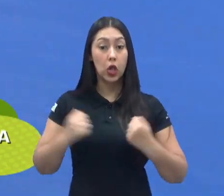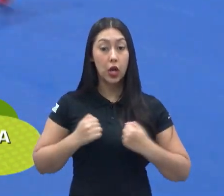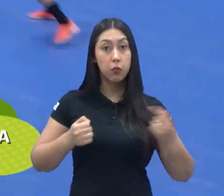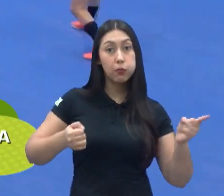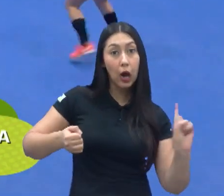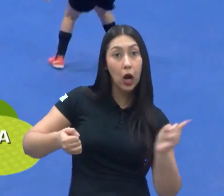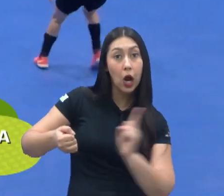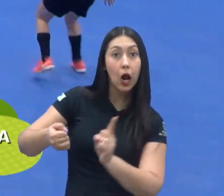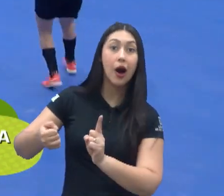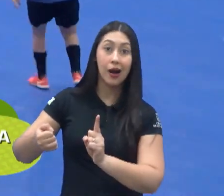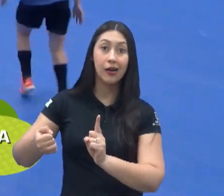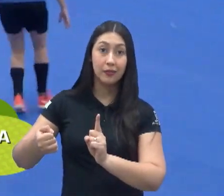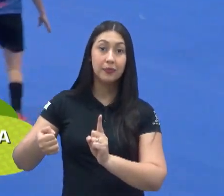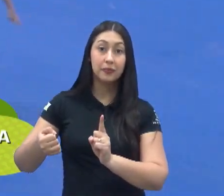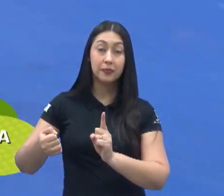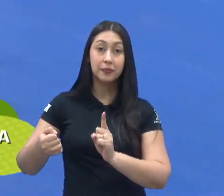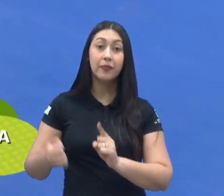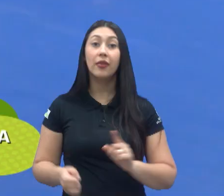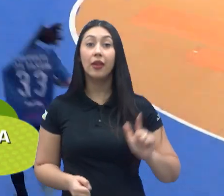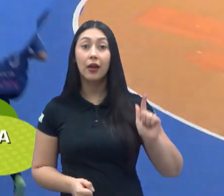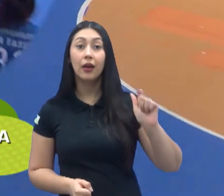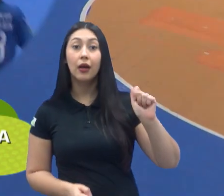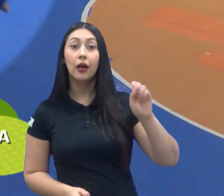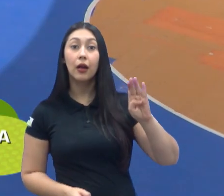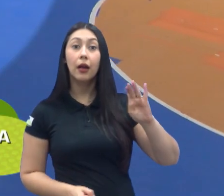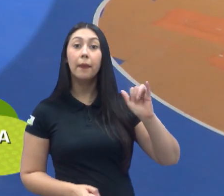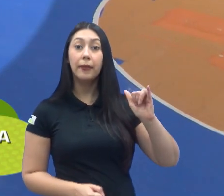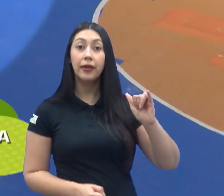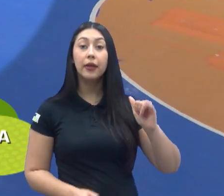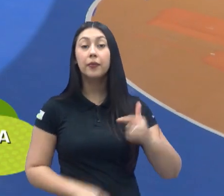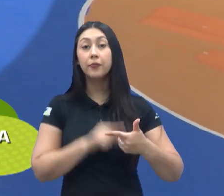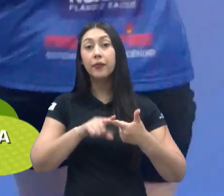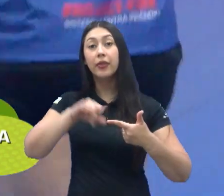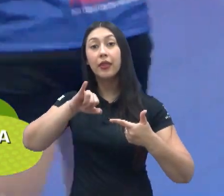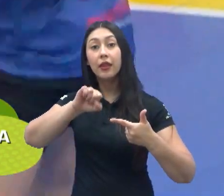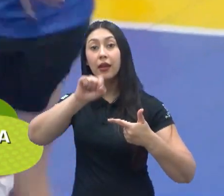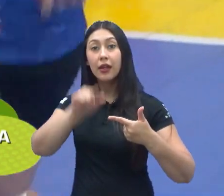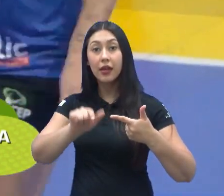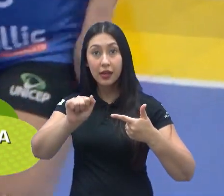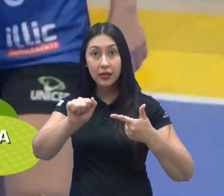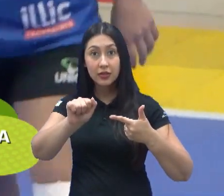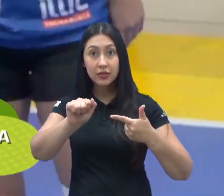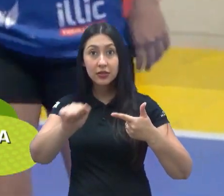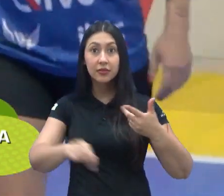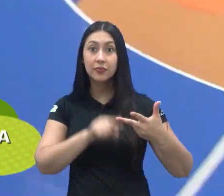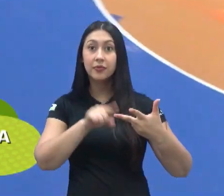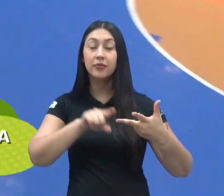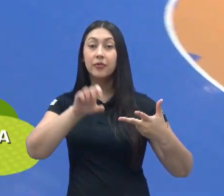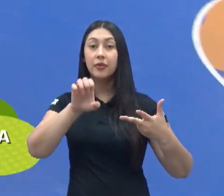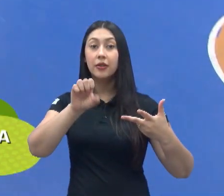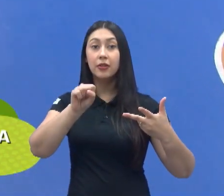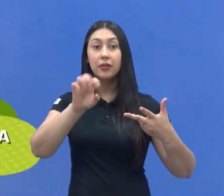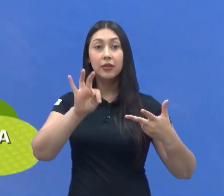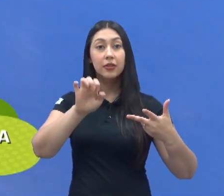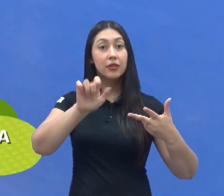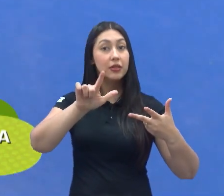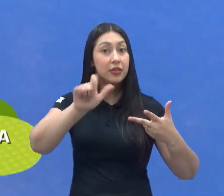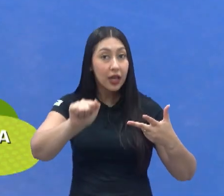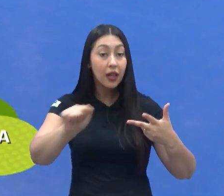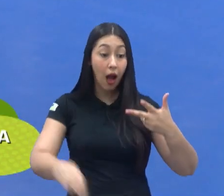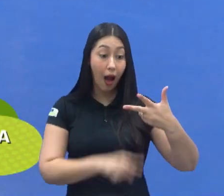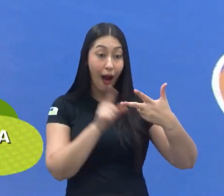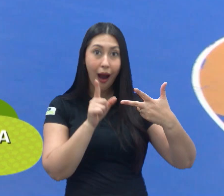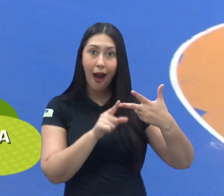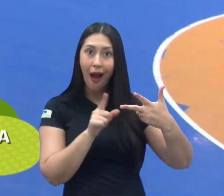atletas na função: Gabi Santos, Isa Tassim e Estela. E foi com Estela